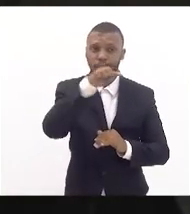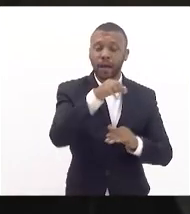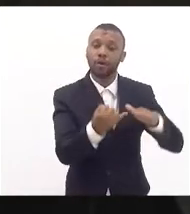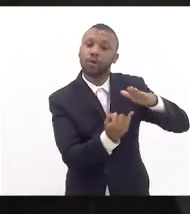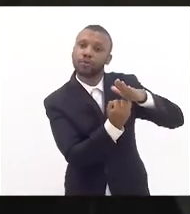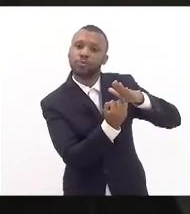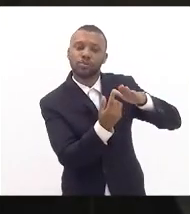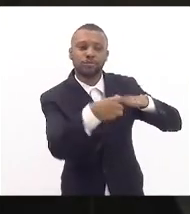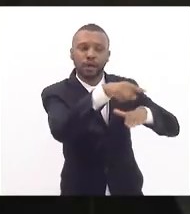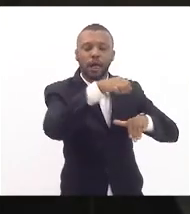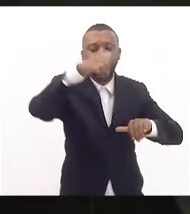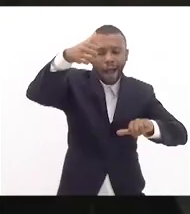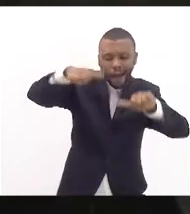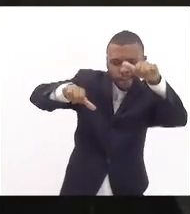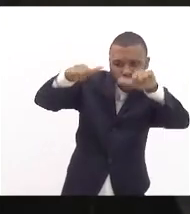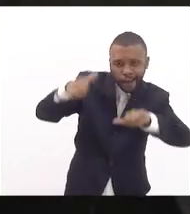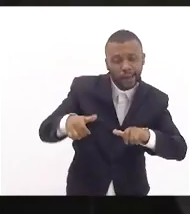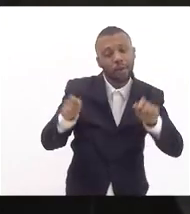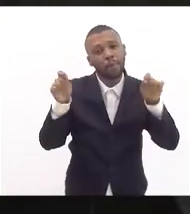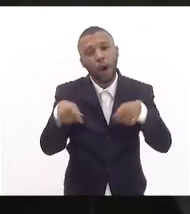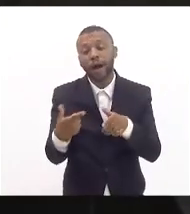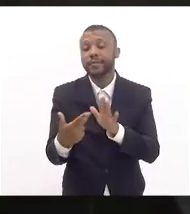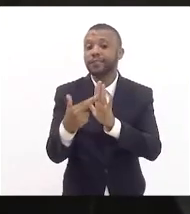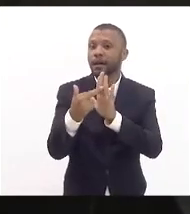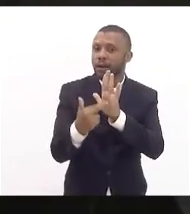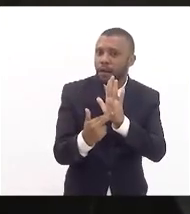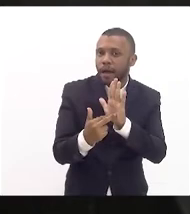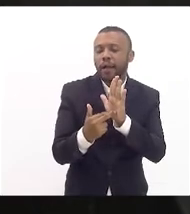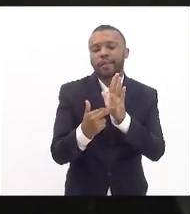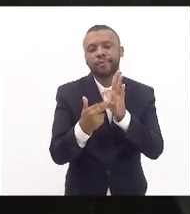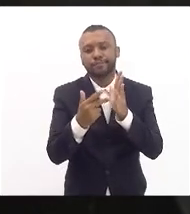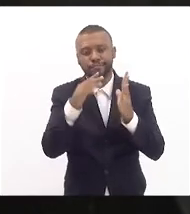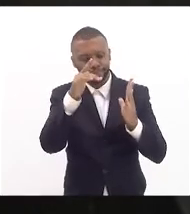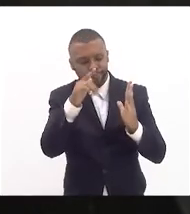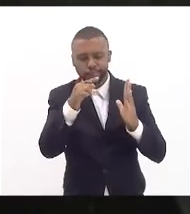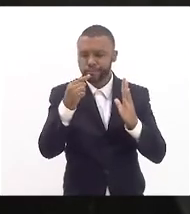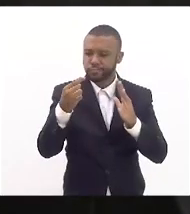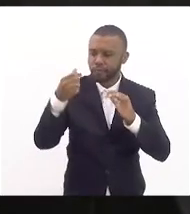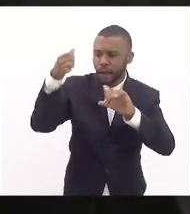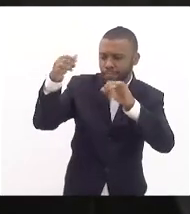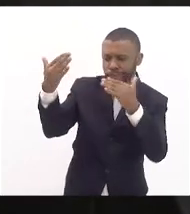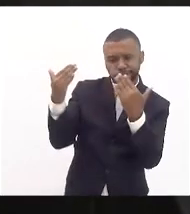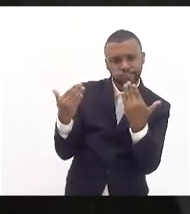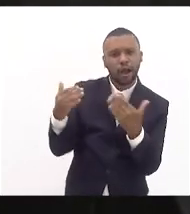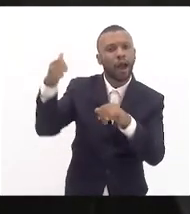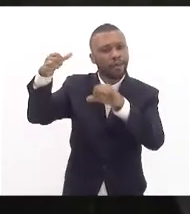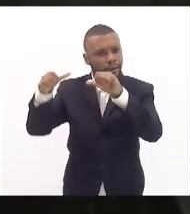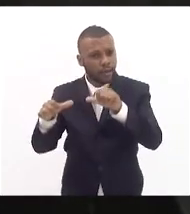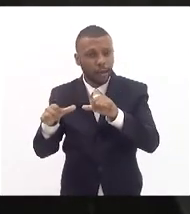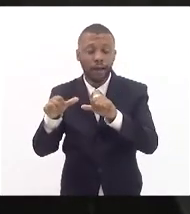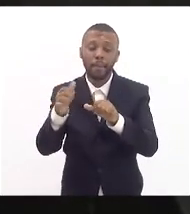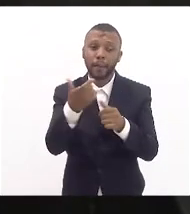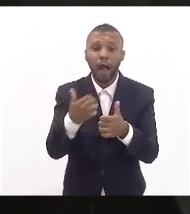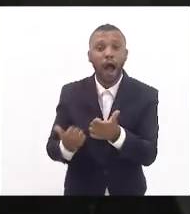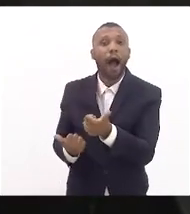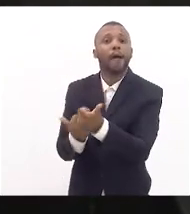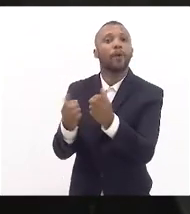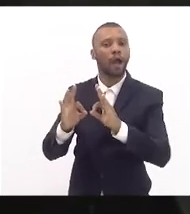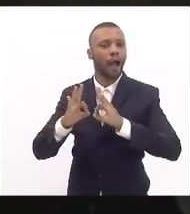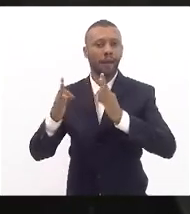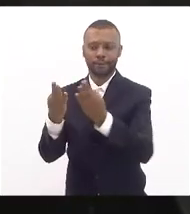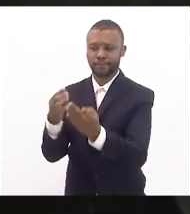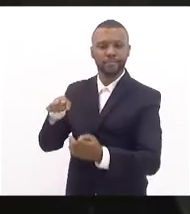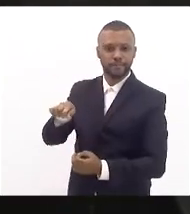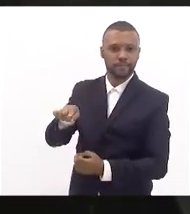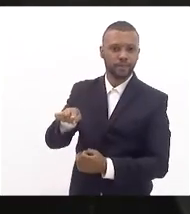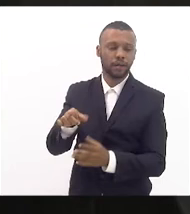fazer devidamente o assentamento e a regularização dessas famílias. Mas aí nós vamos aí transportar agora,